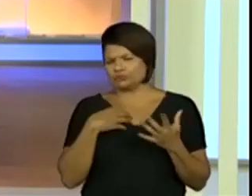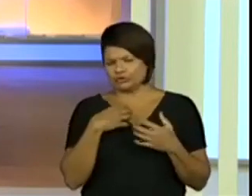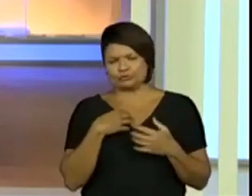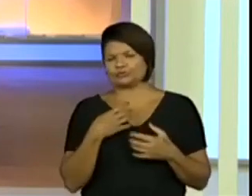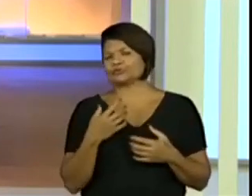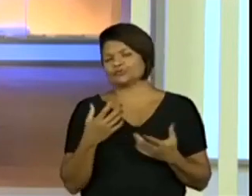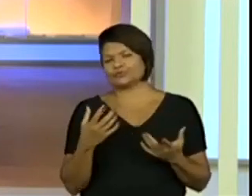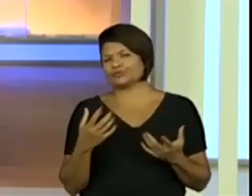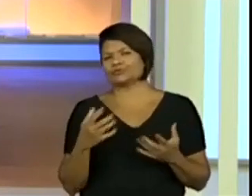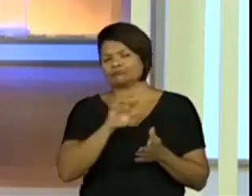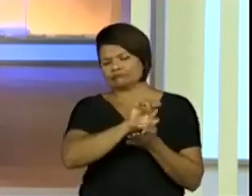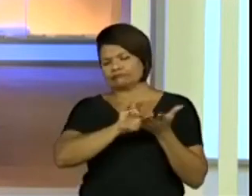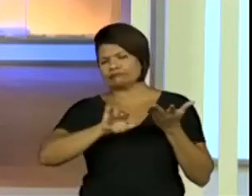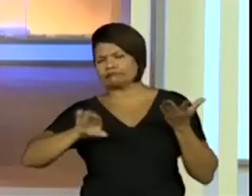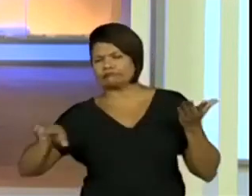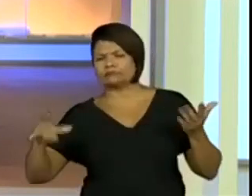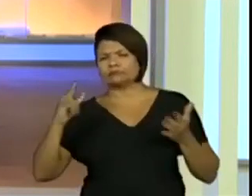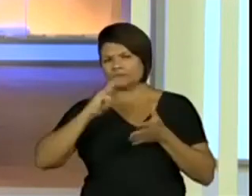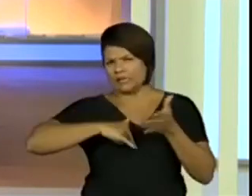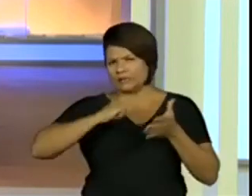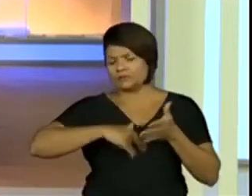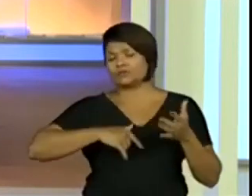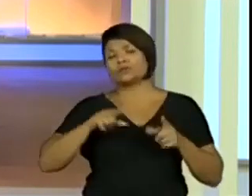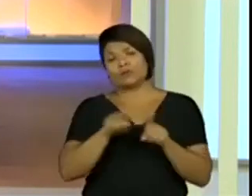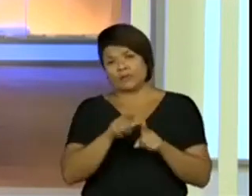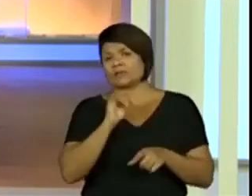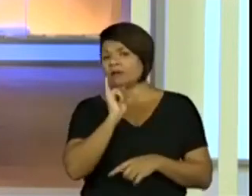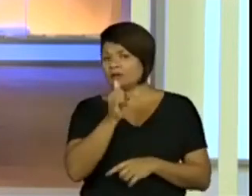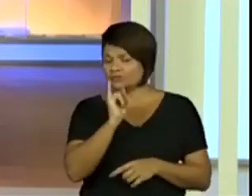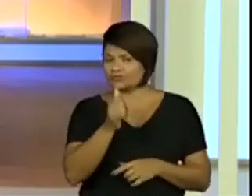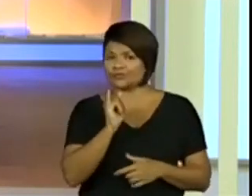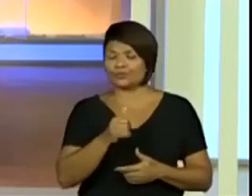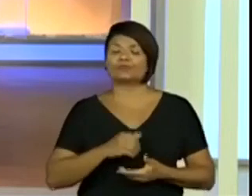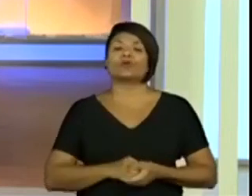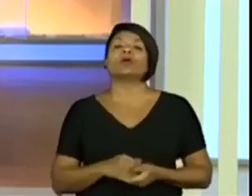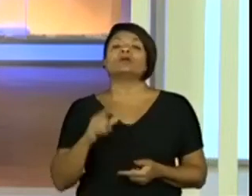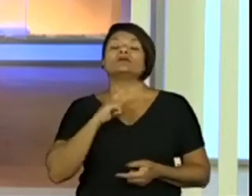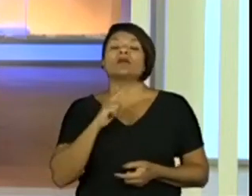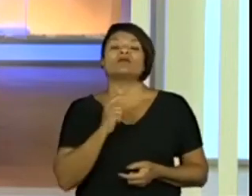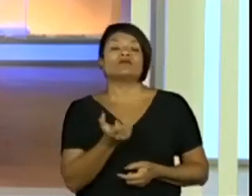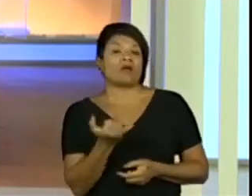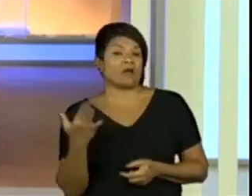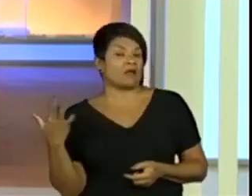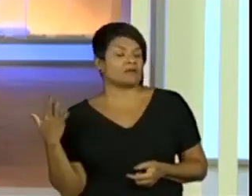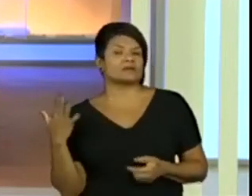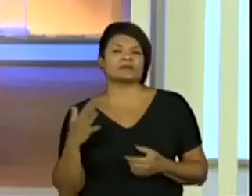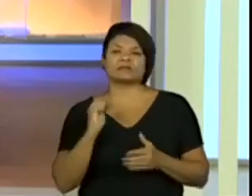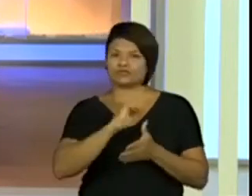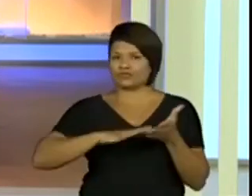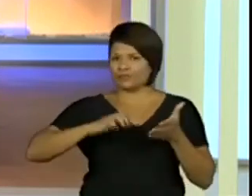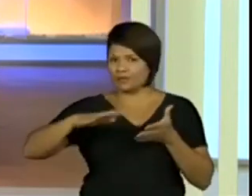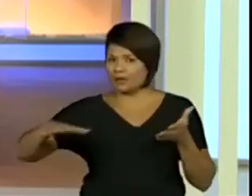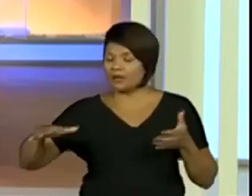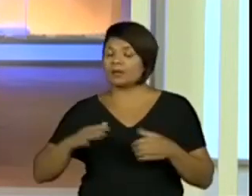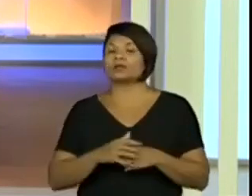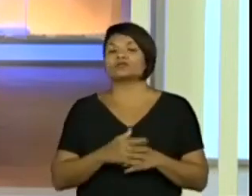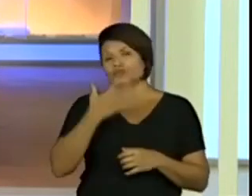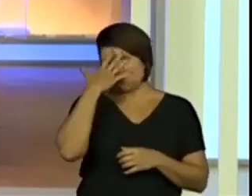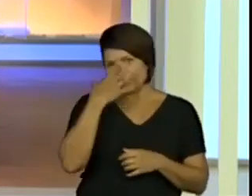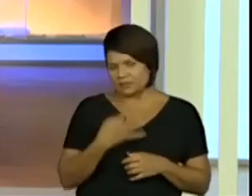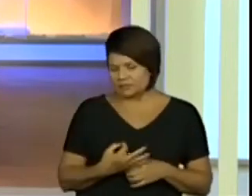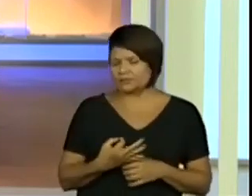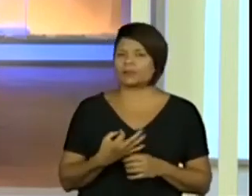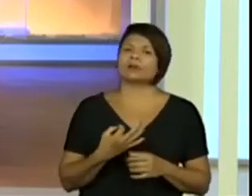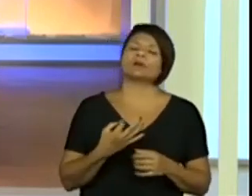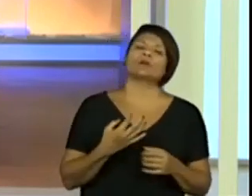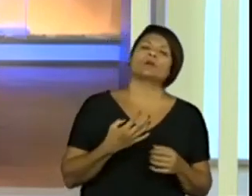textos, do gênero narrativo, fazendo várias atividades, compreensão,